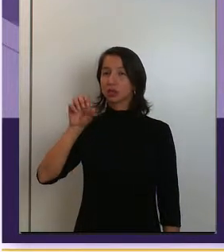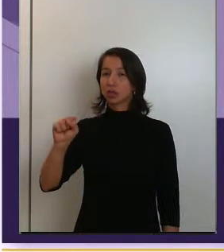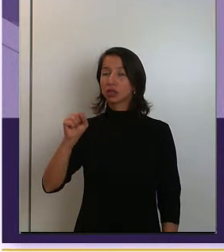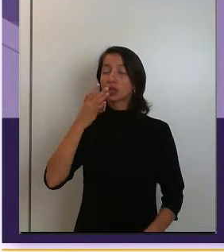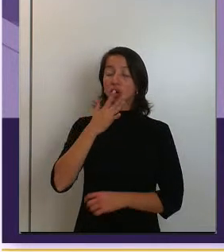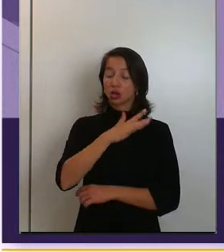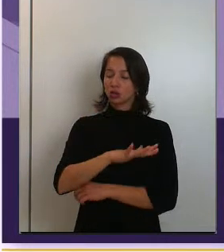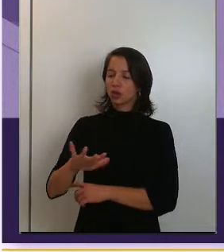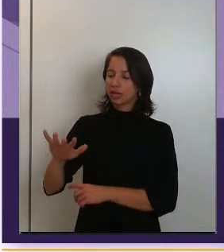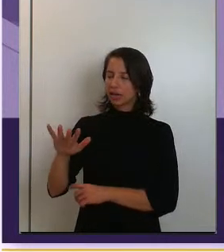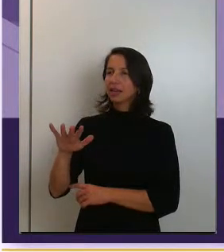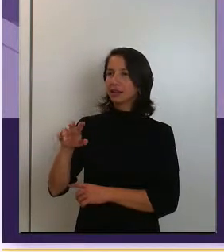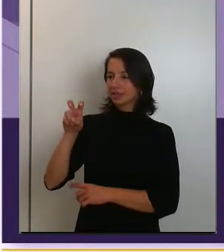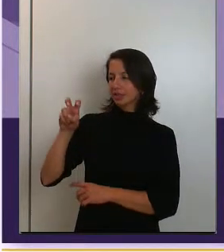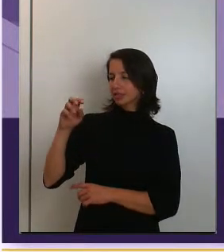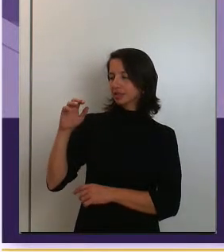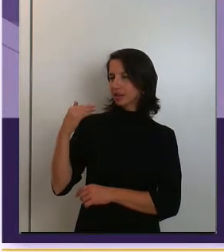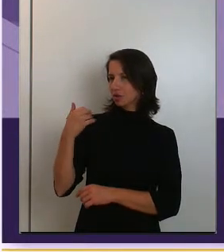macro-regiões brasileiras.